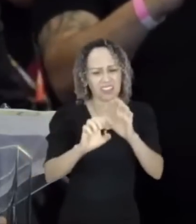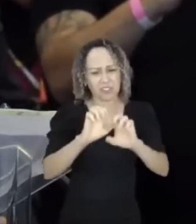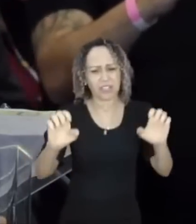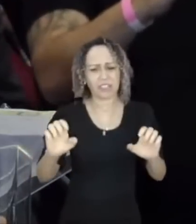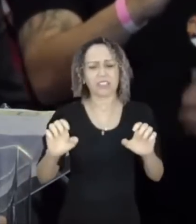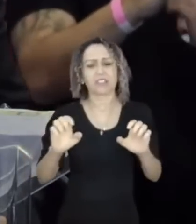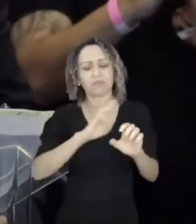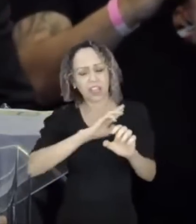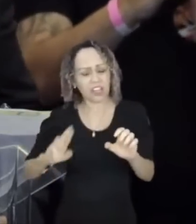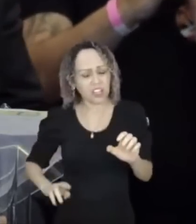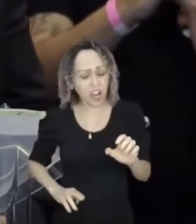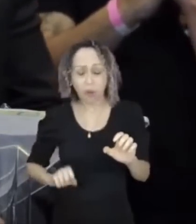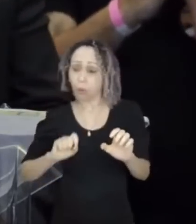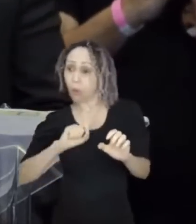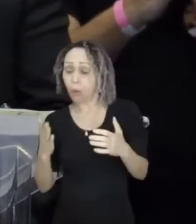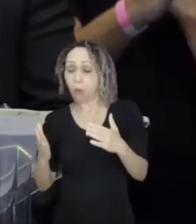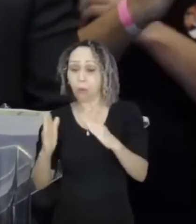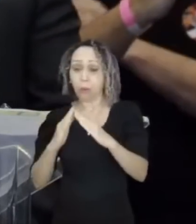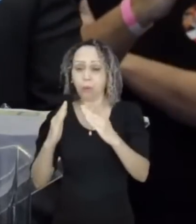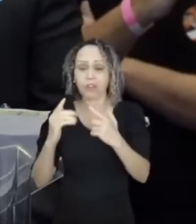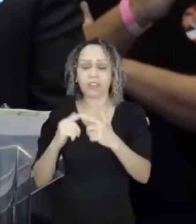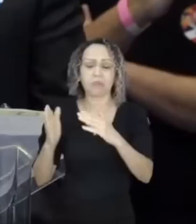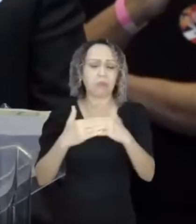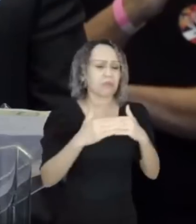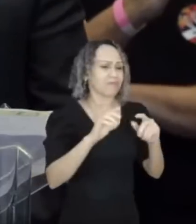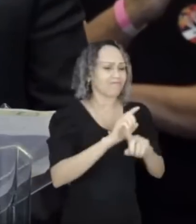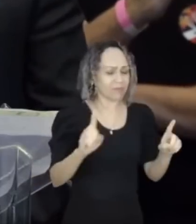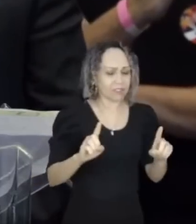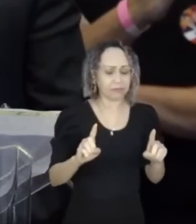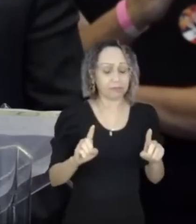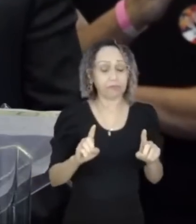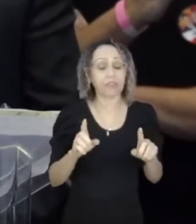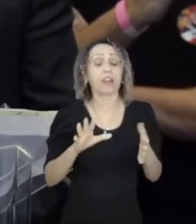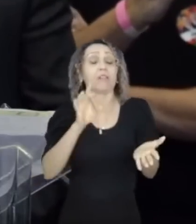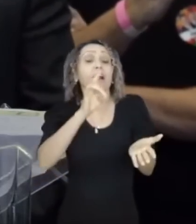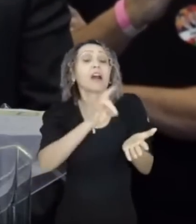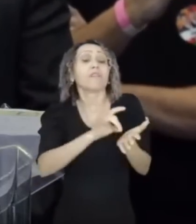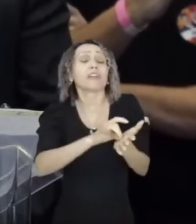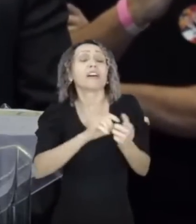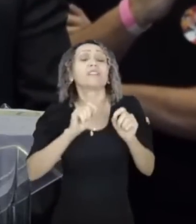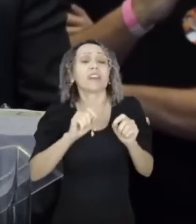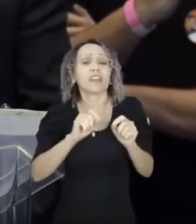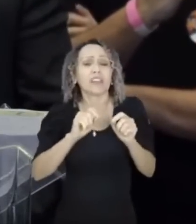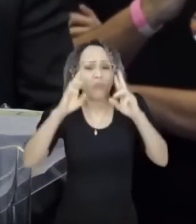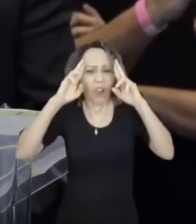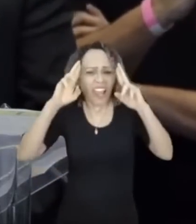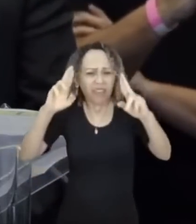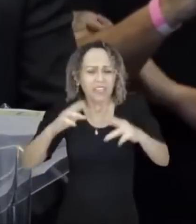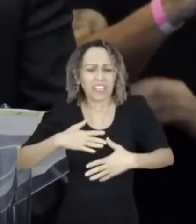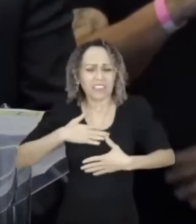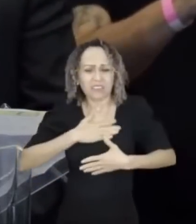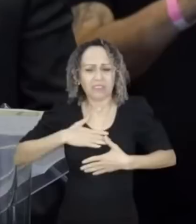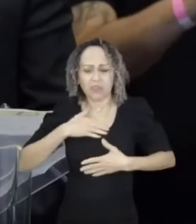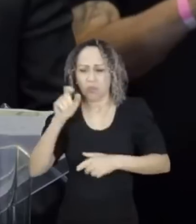esta mensagem, portanto, em respeito à verdade e ao apreço que tenho a esse povo crente no verdadeiro